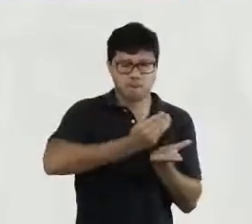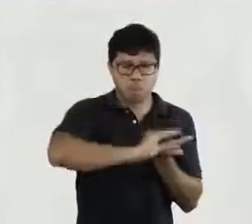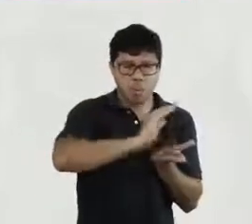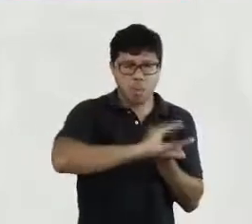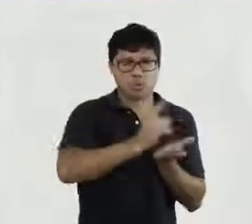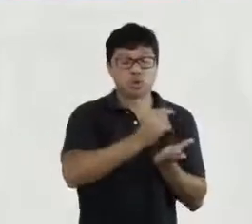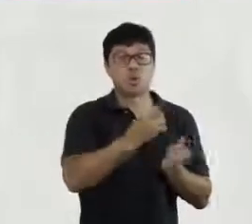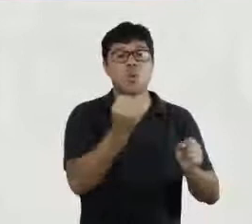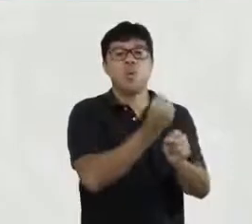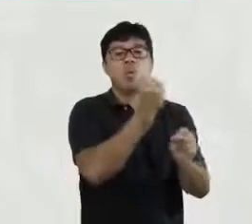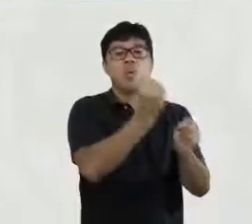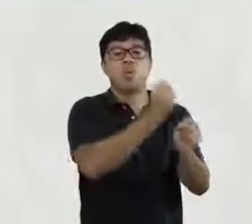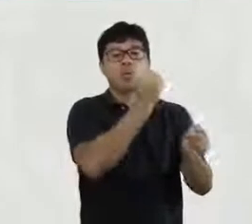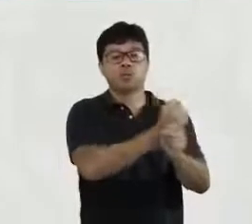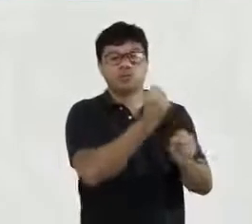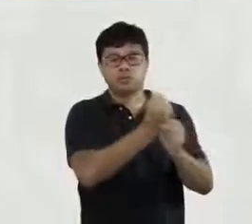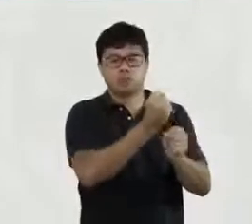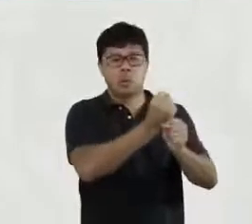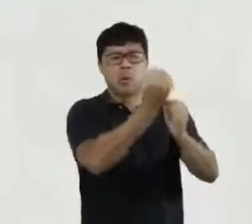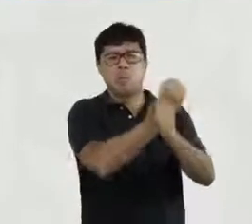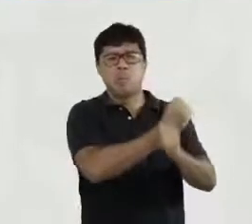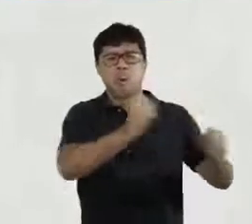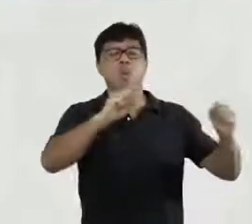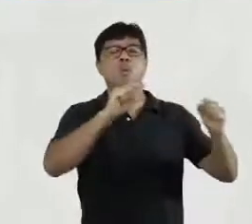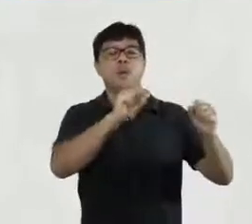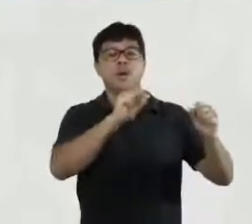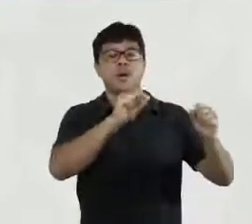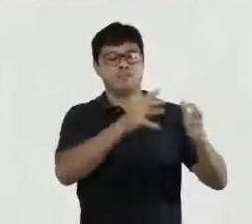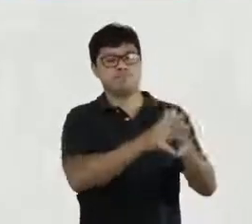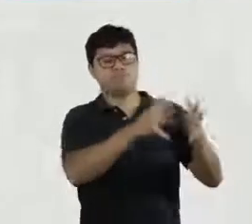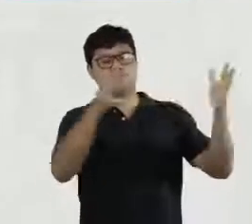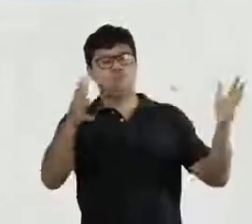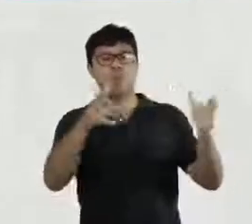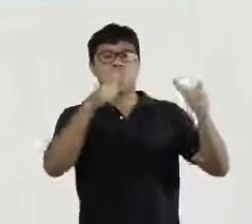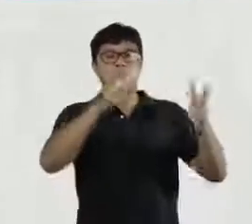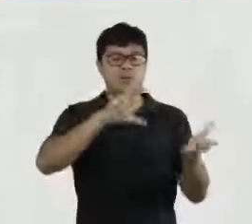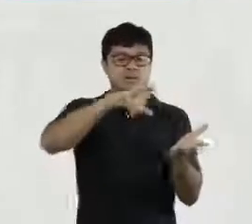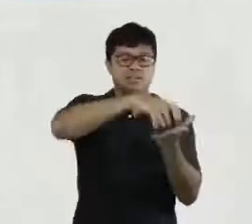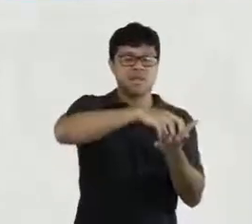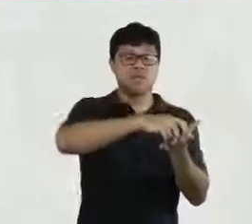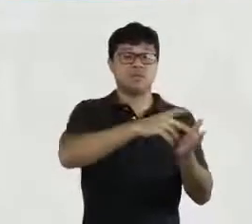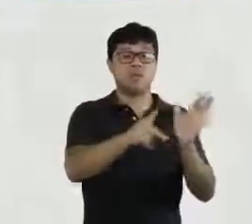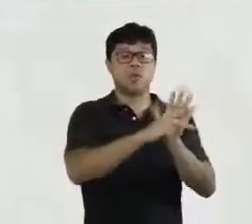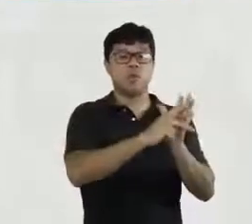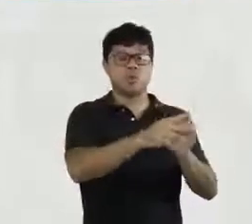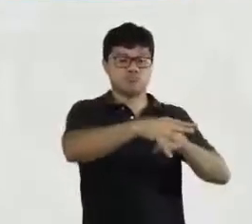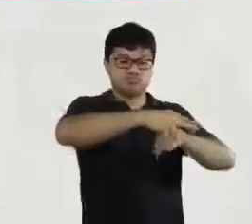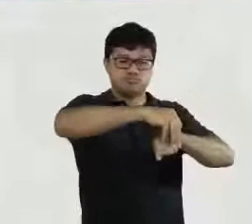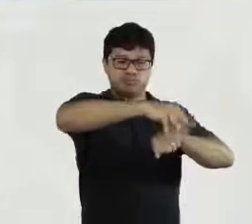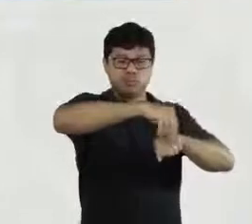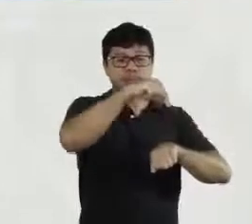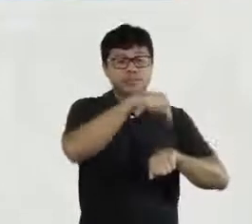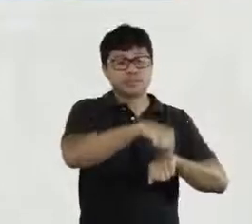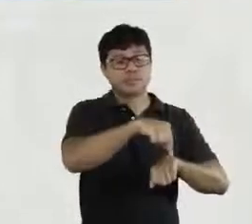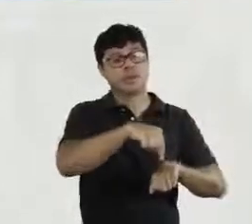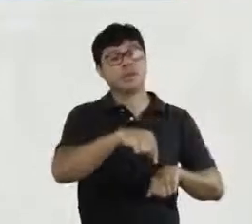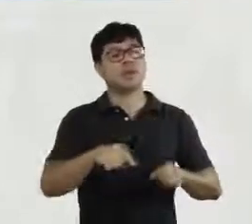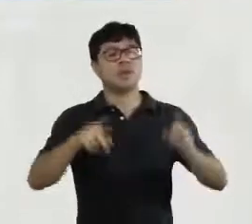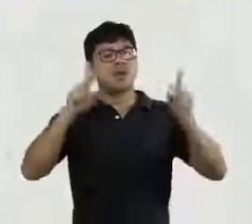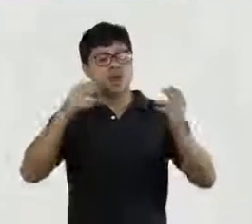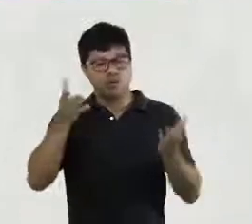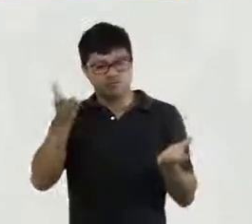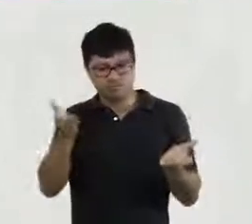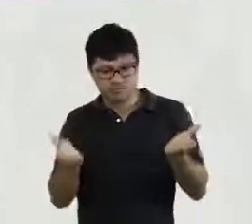na construção de grandes bibliotecas e enormes centros informacionais. Então, é como